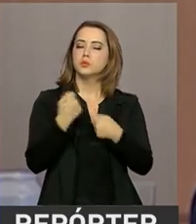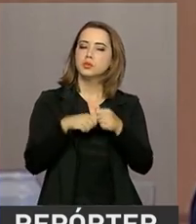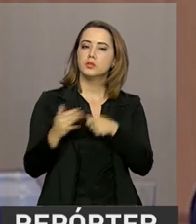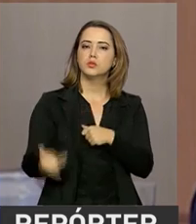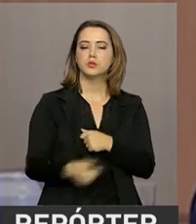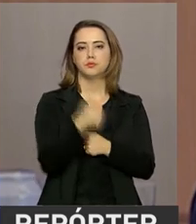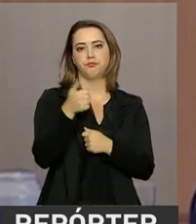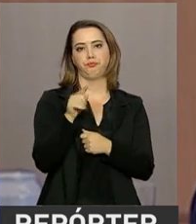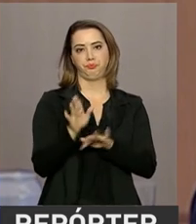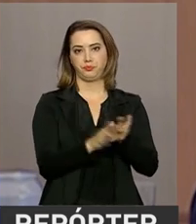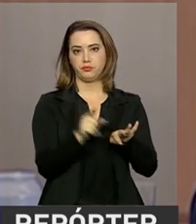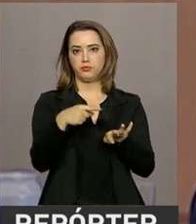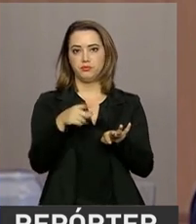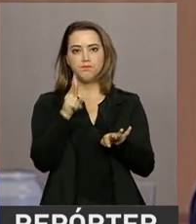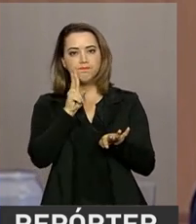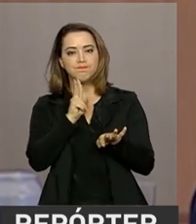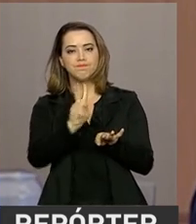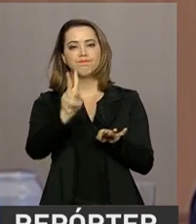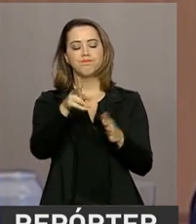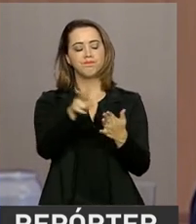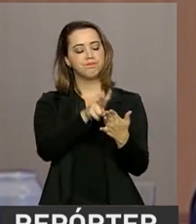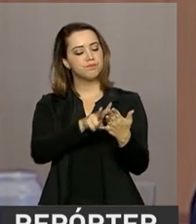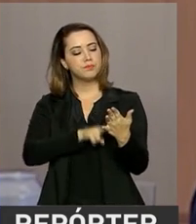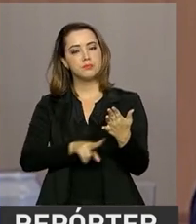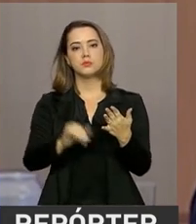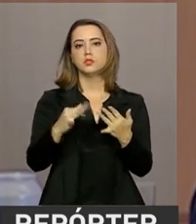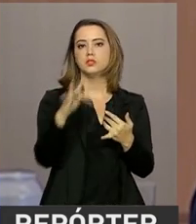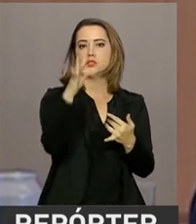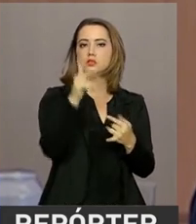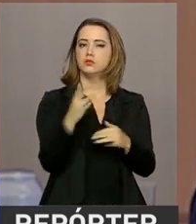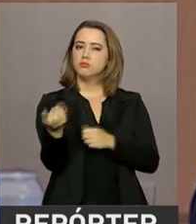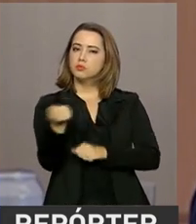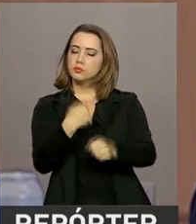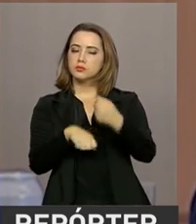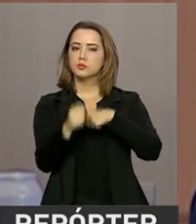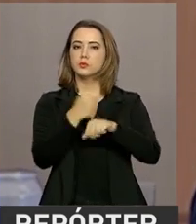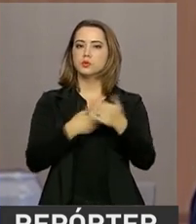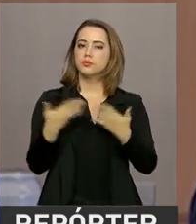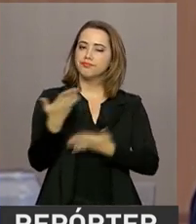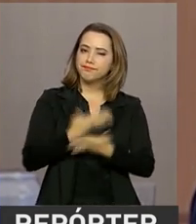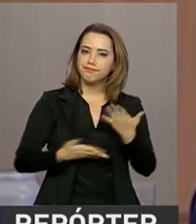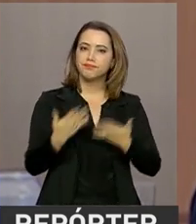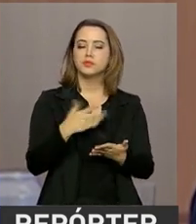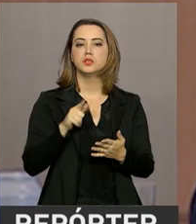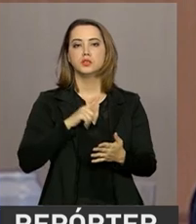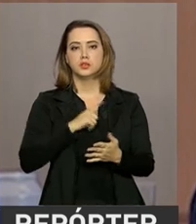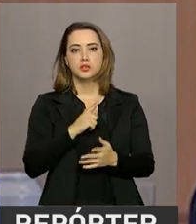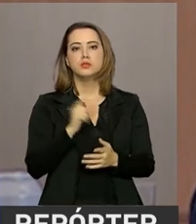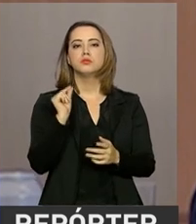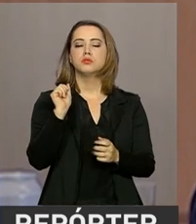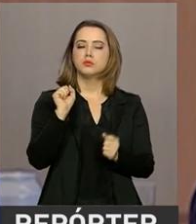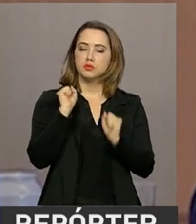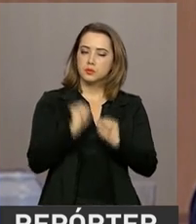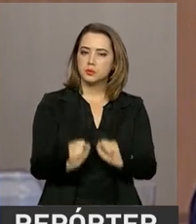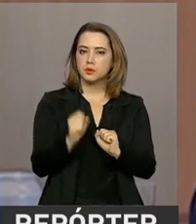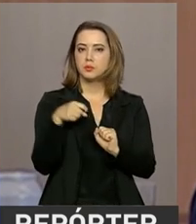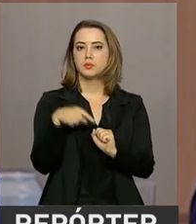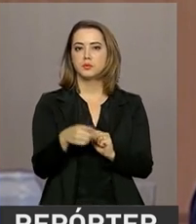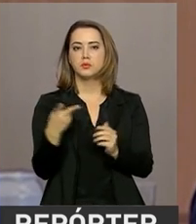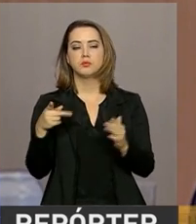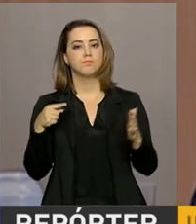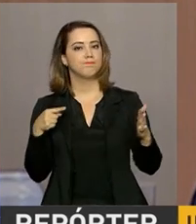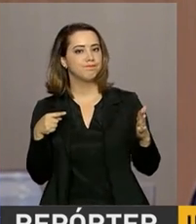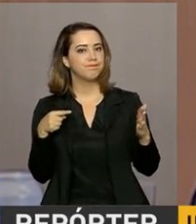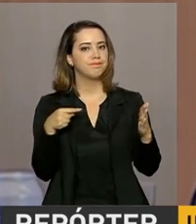analisando as projeções de inflação e a conjuntura econ vivemos temos as condições para atingir